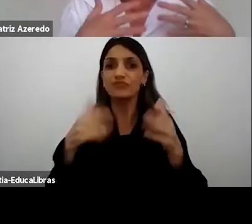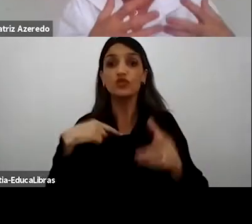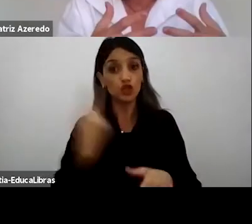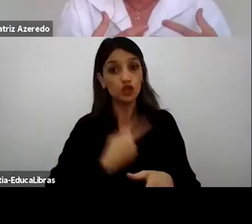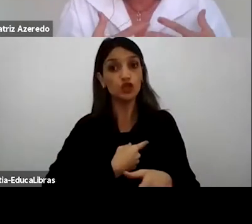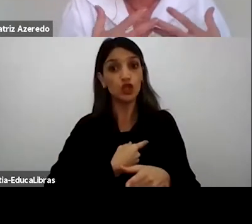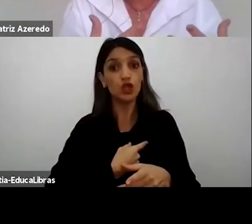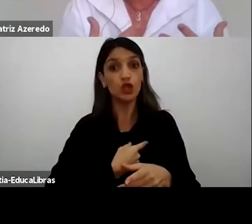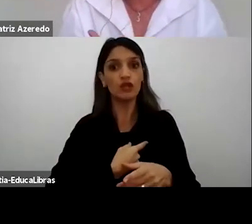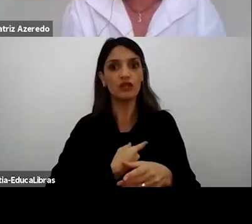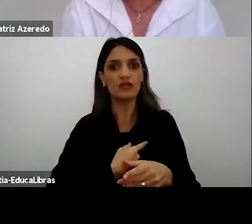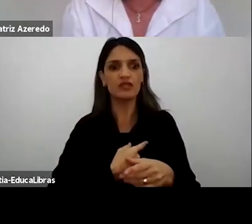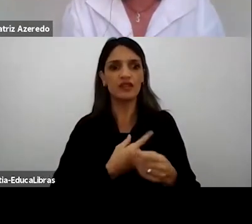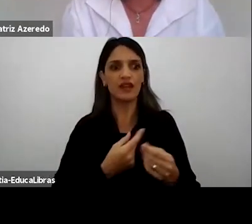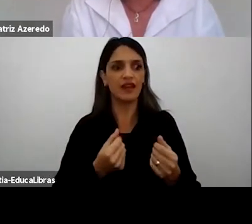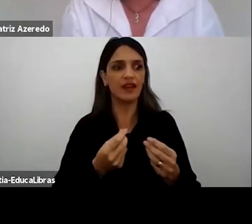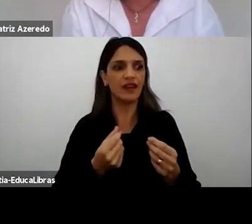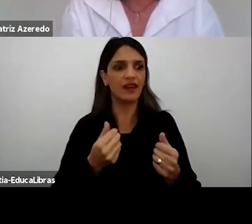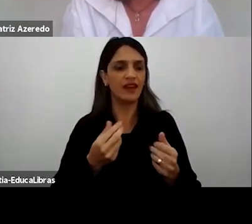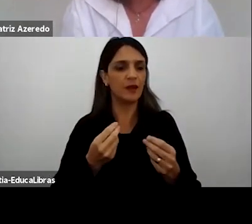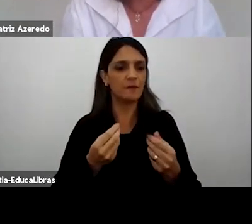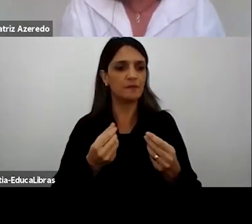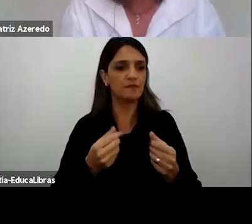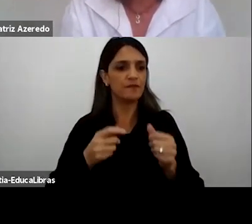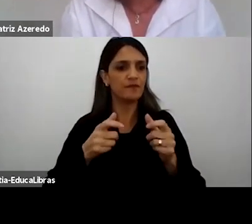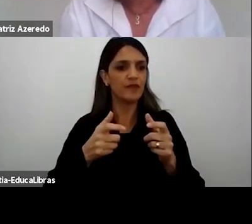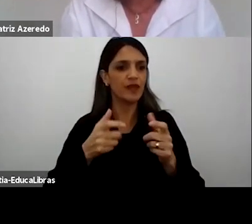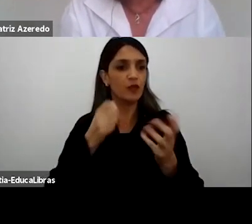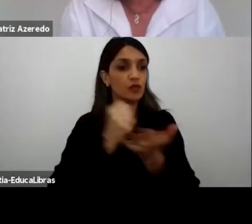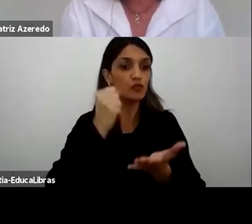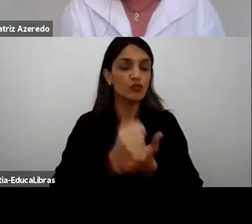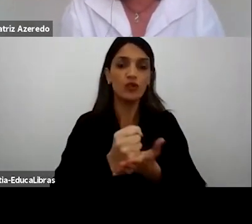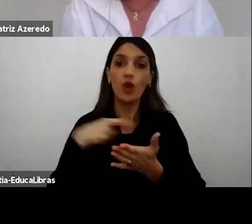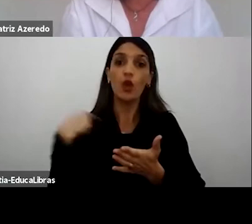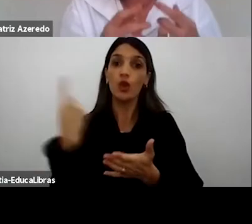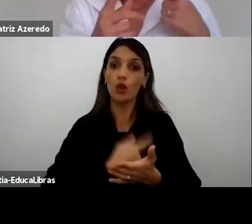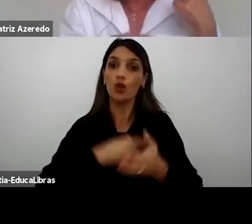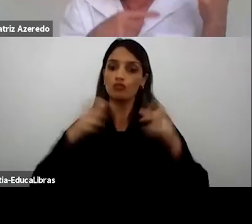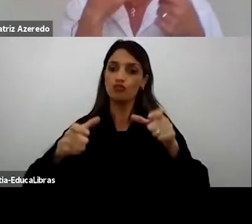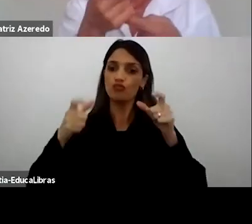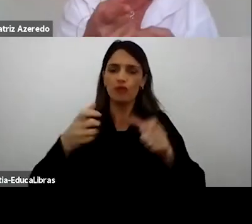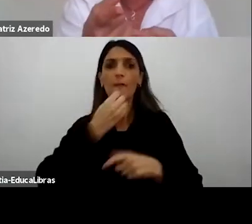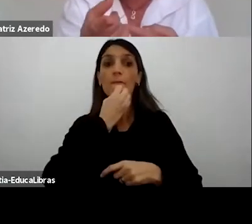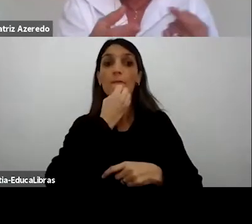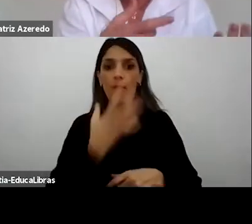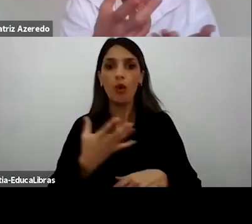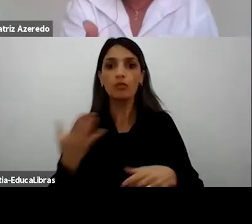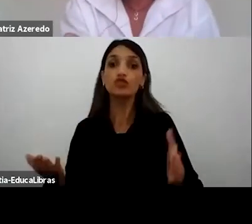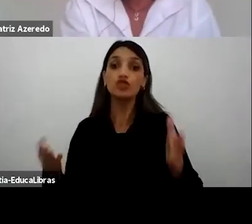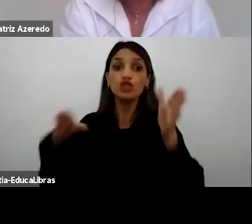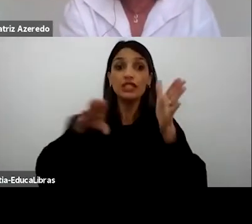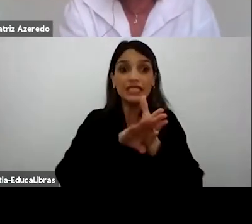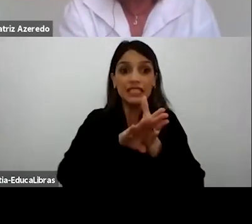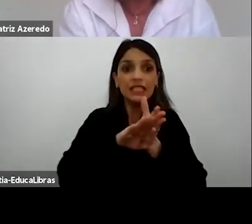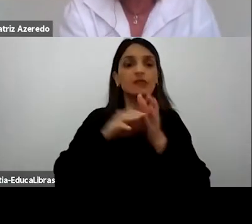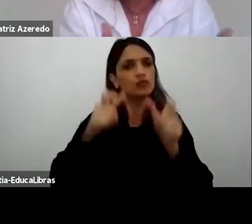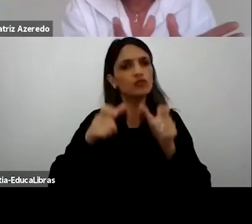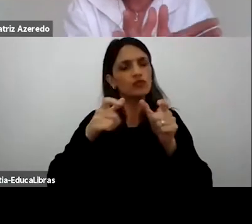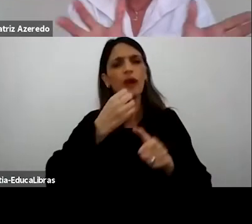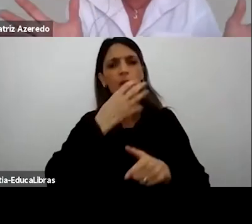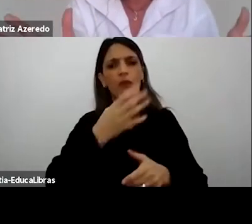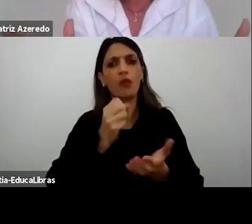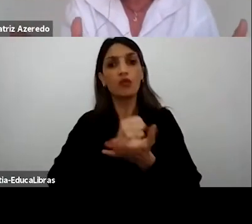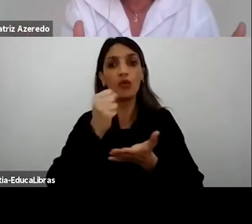Então, é isso. A primeira reação ao documento é assim, estamos num bom lugar, né? Estamos num bom lugar para dar esse salto que o documento